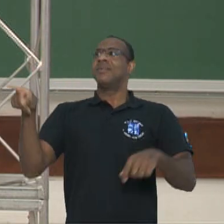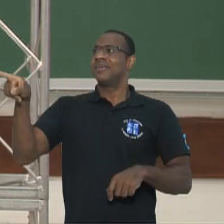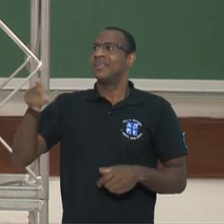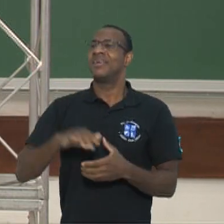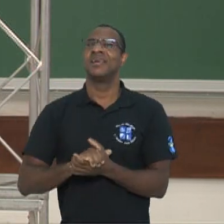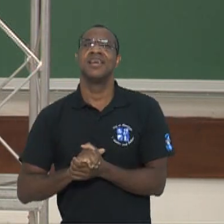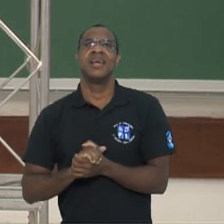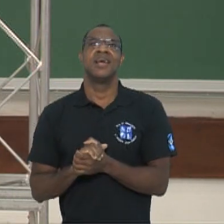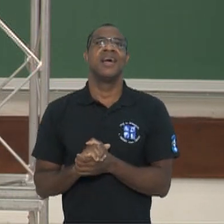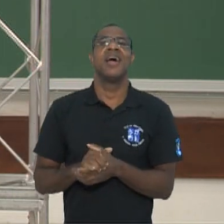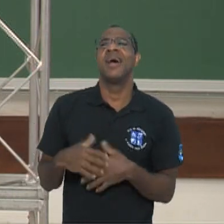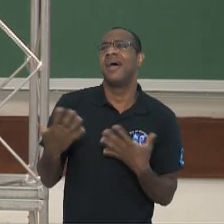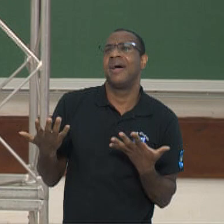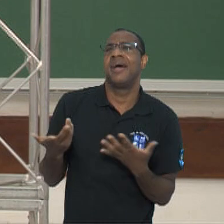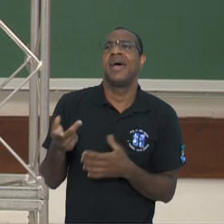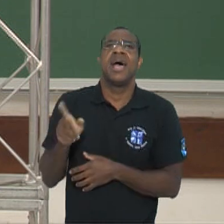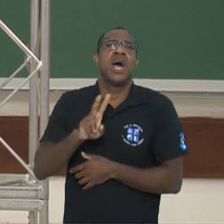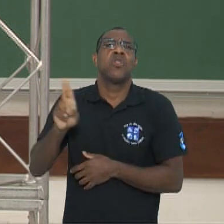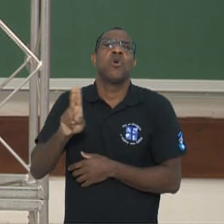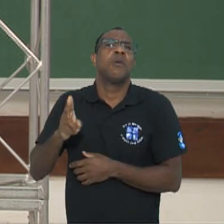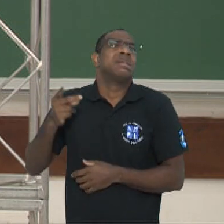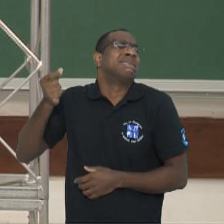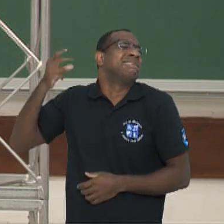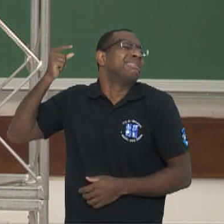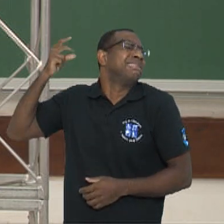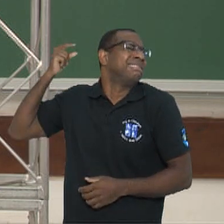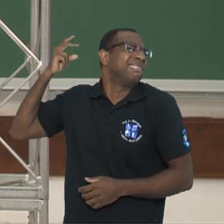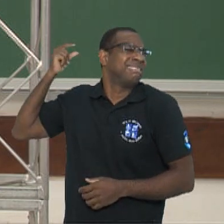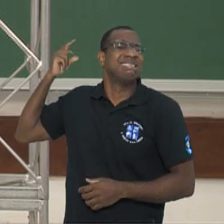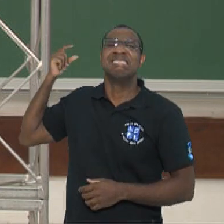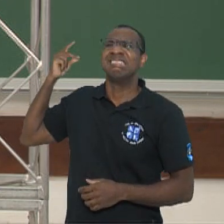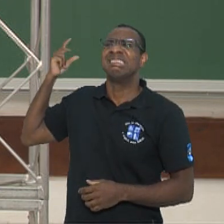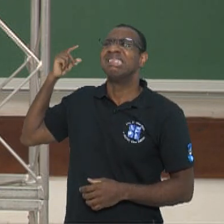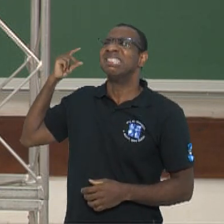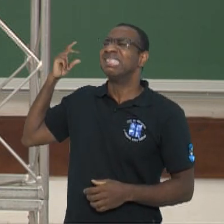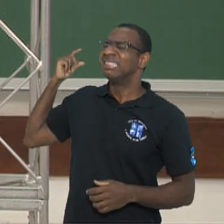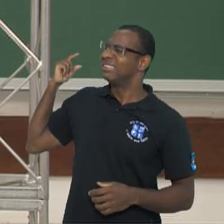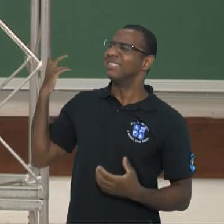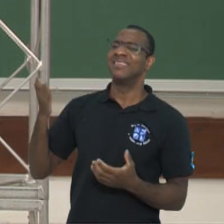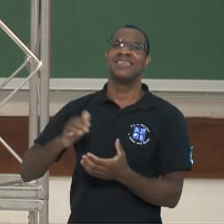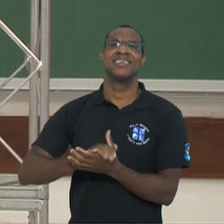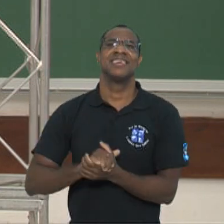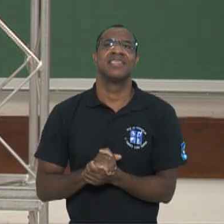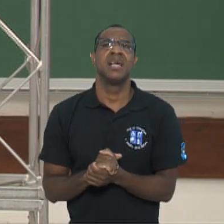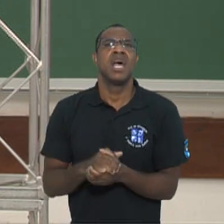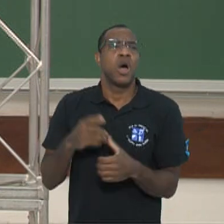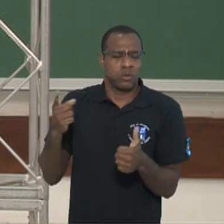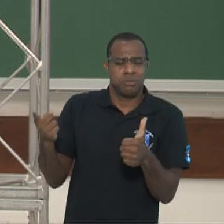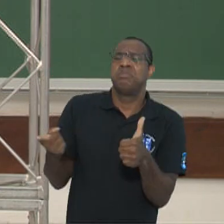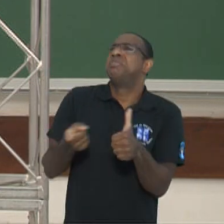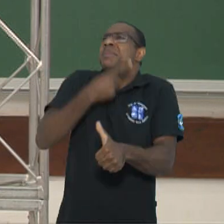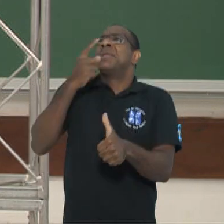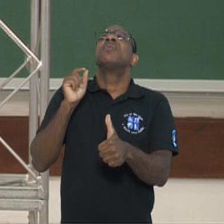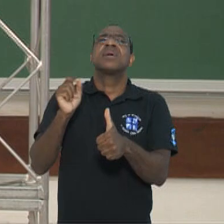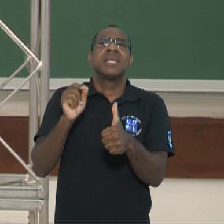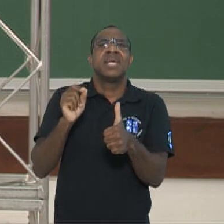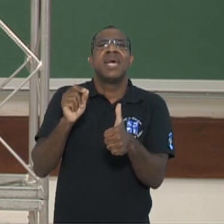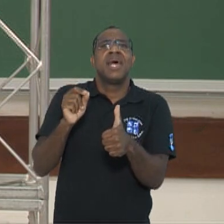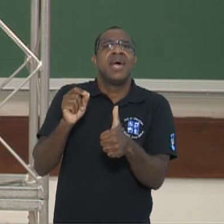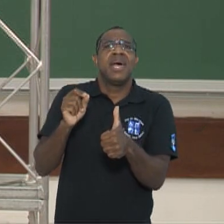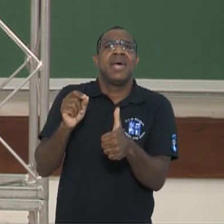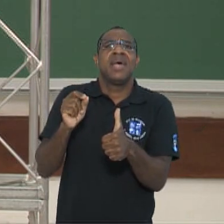Gizé datam no período do Antigo Império. É muito, mas muito, nos primeiros momentos dos